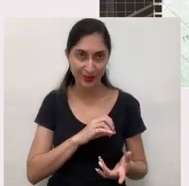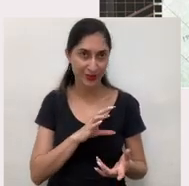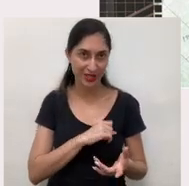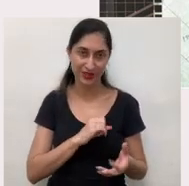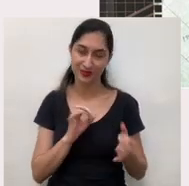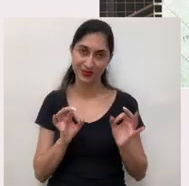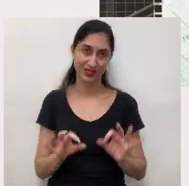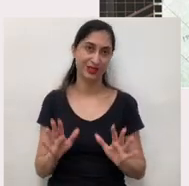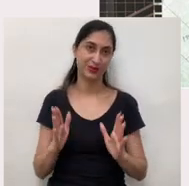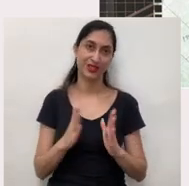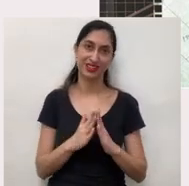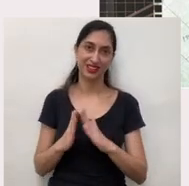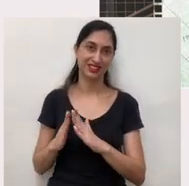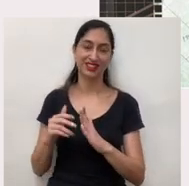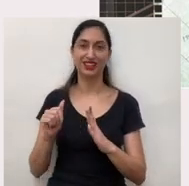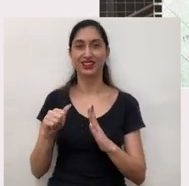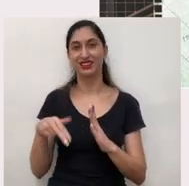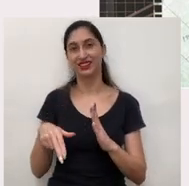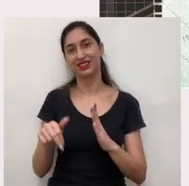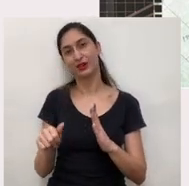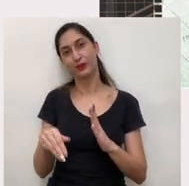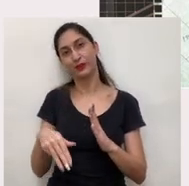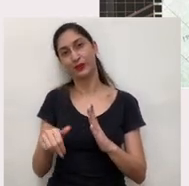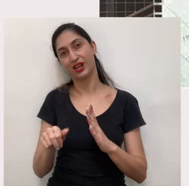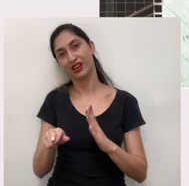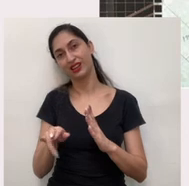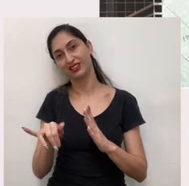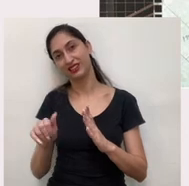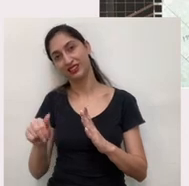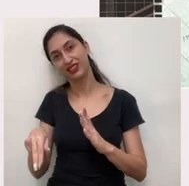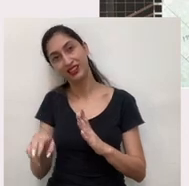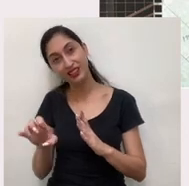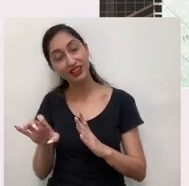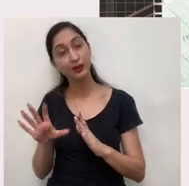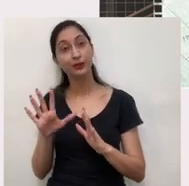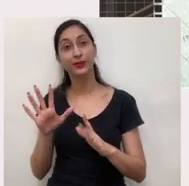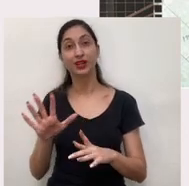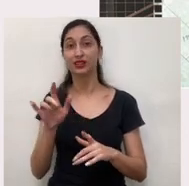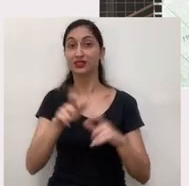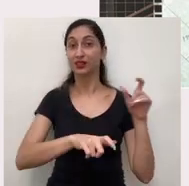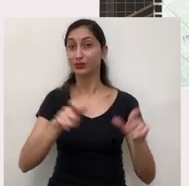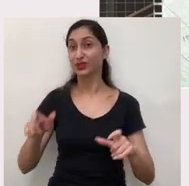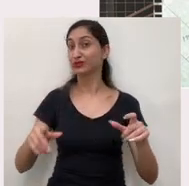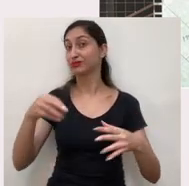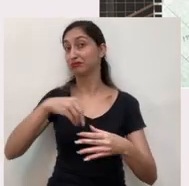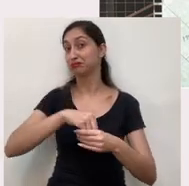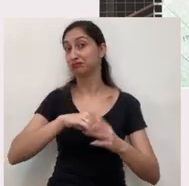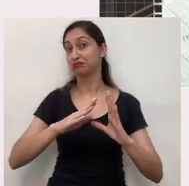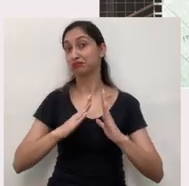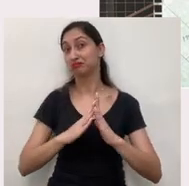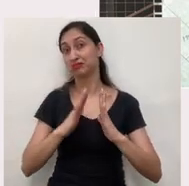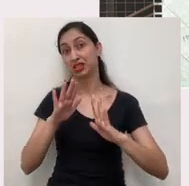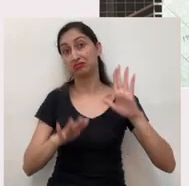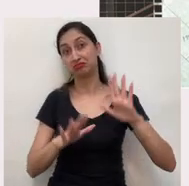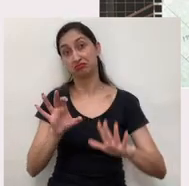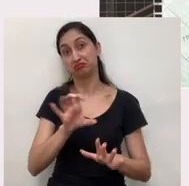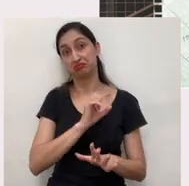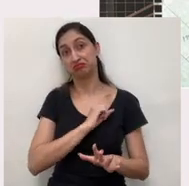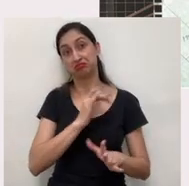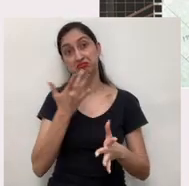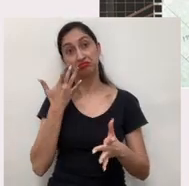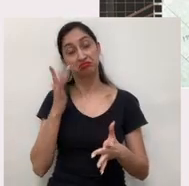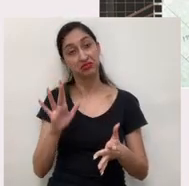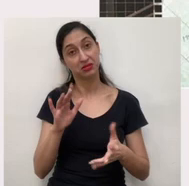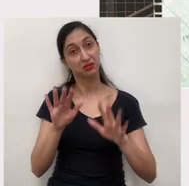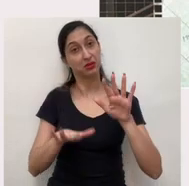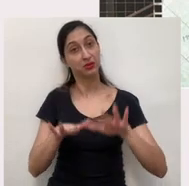pelas casinhas da Ana Mariani, mas não necessariamente as pessoas que vivem nelas, né? Então, também tem essa questão dos